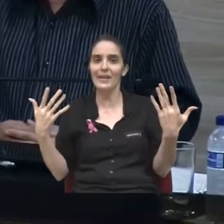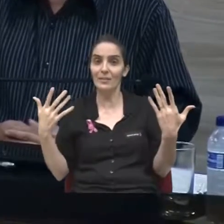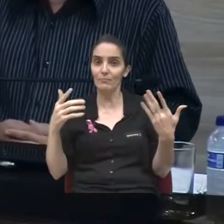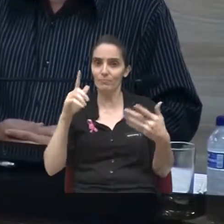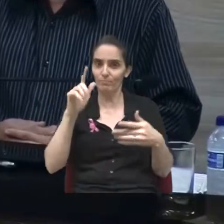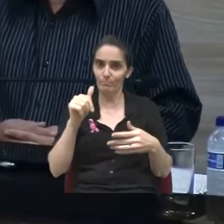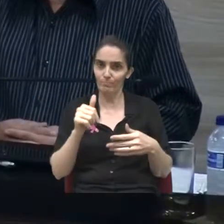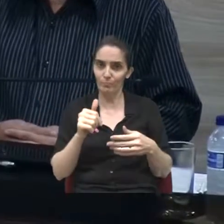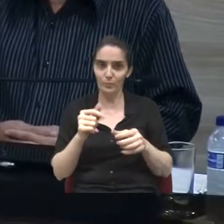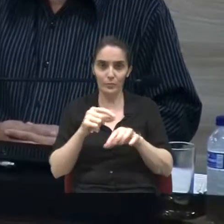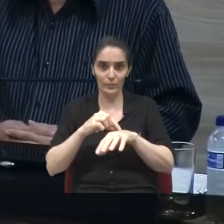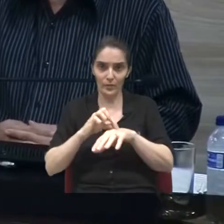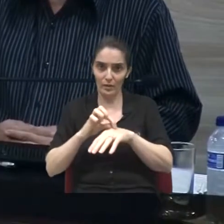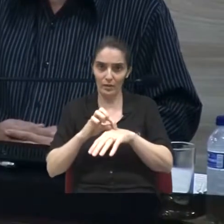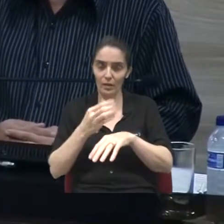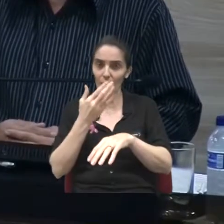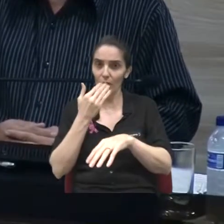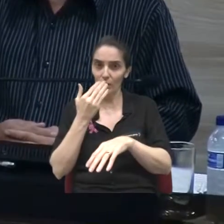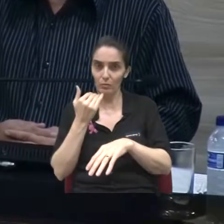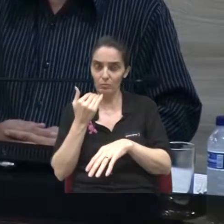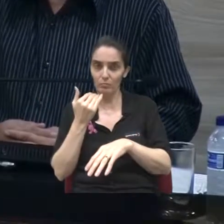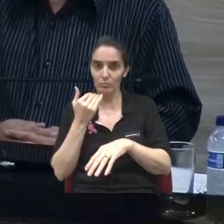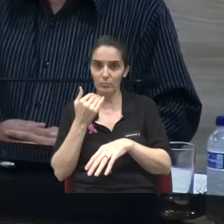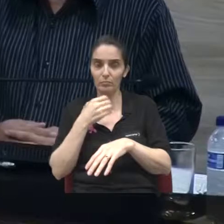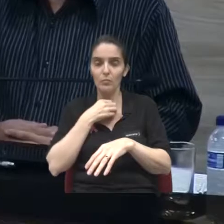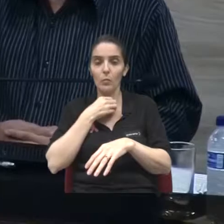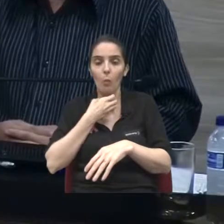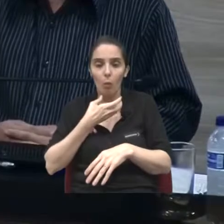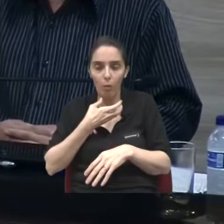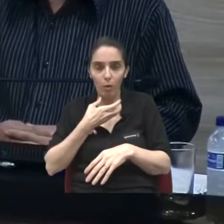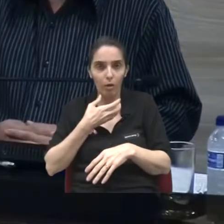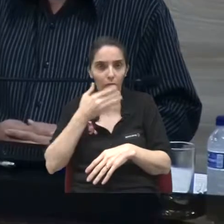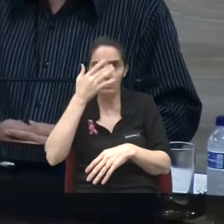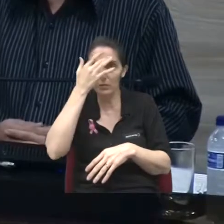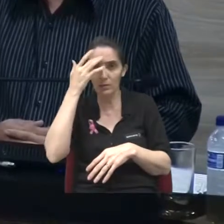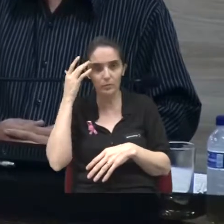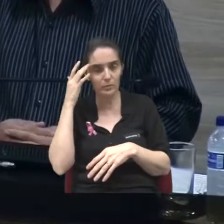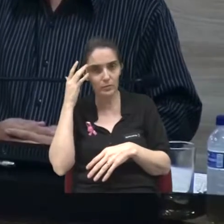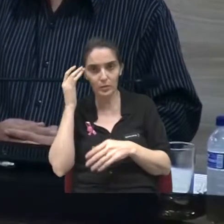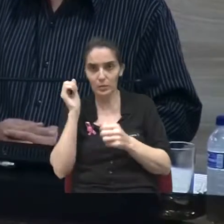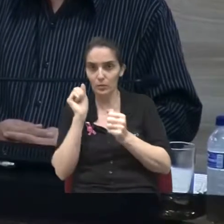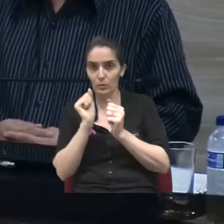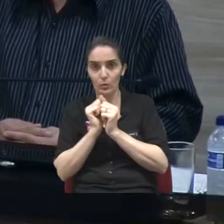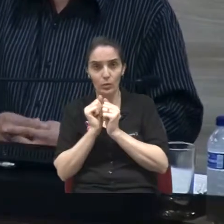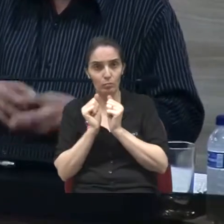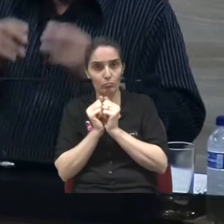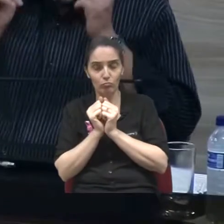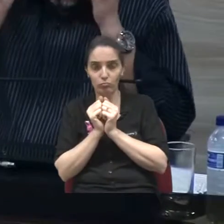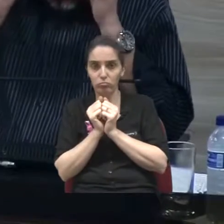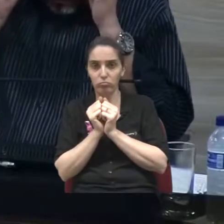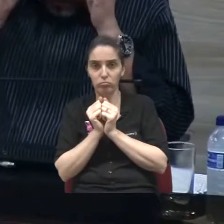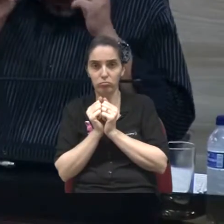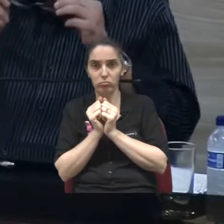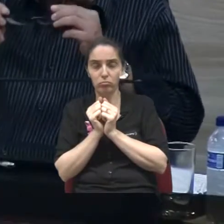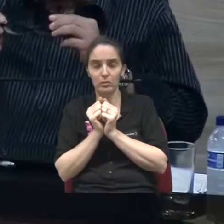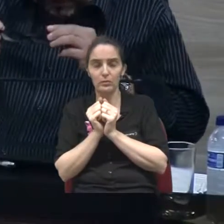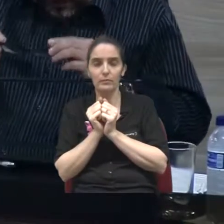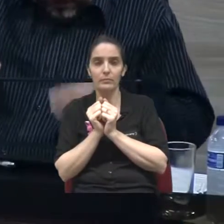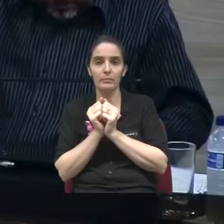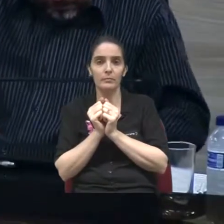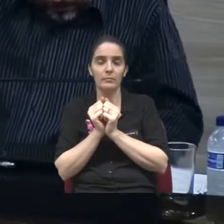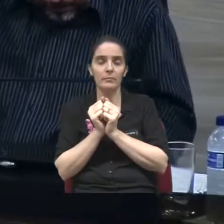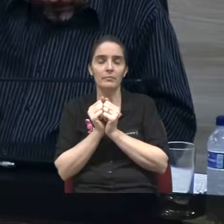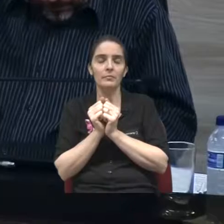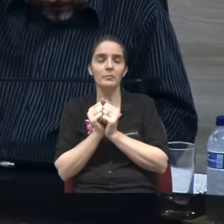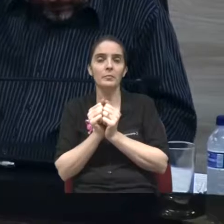de carne e acabou engasgando, e as pessoas que estavam junto com ele nesse churrasco